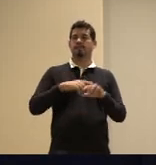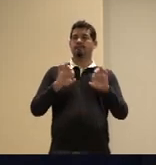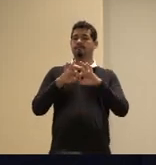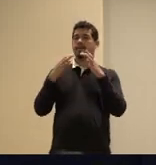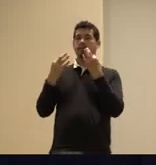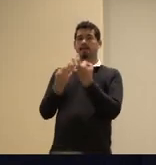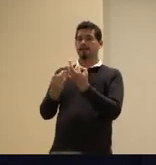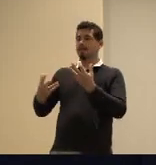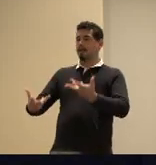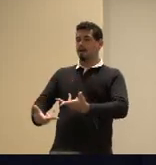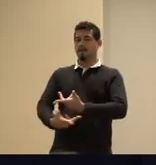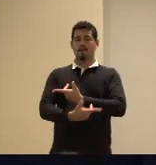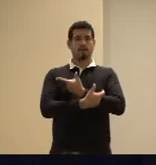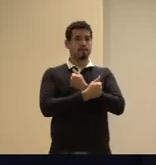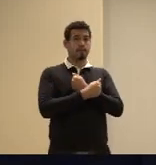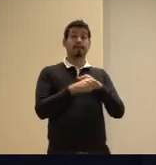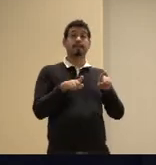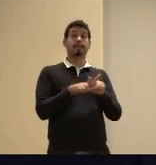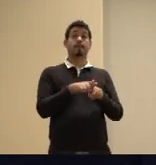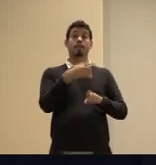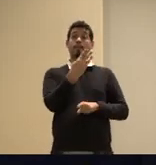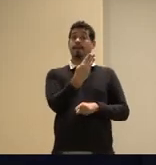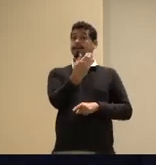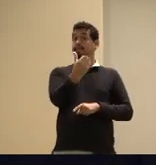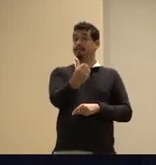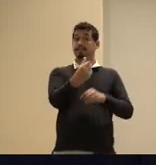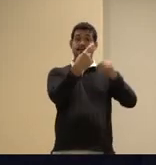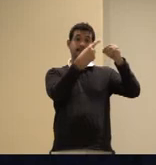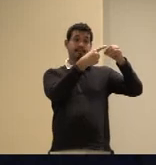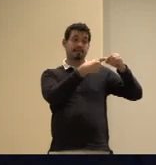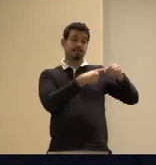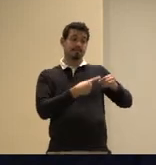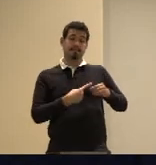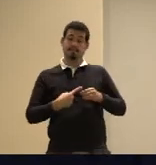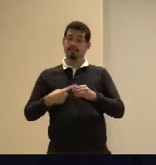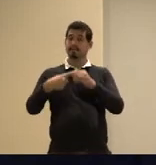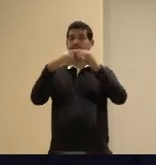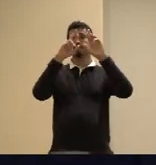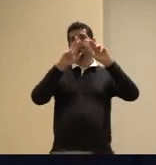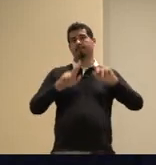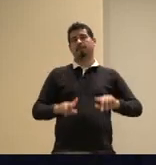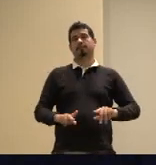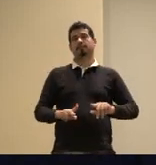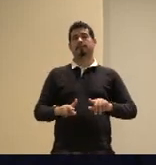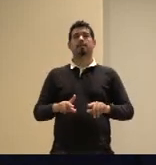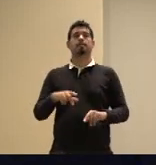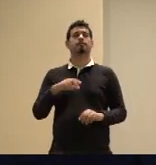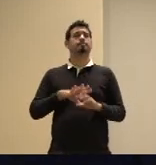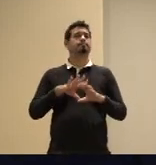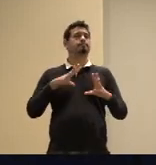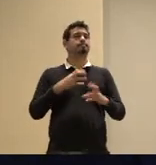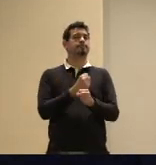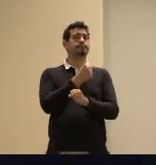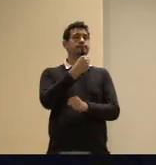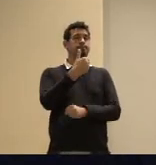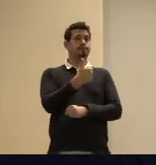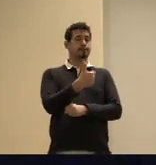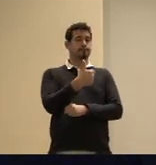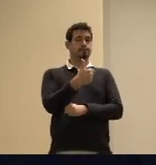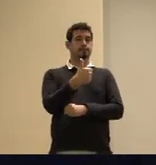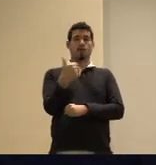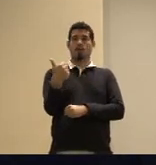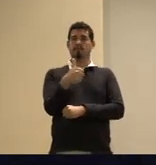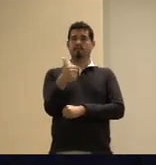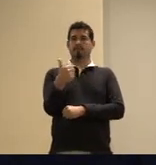acolhedoras em 46 municípios distintos, tá? Totalizando 211. Isso é que eu consigo extrair